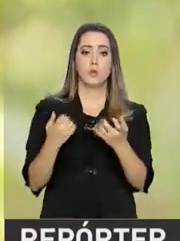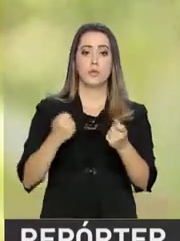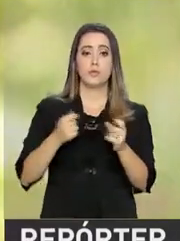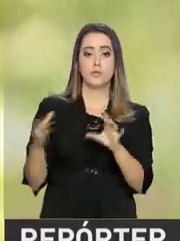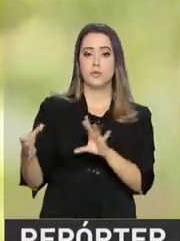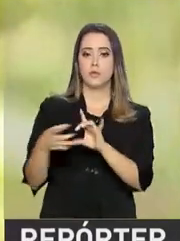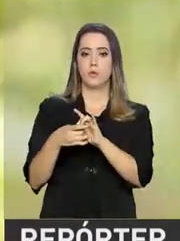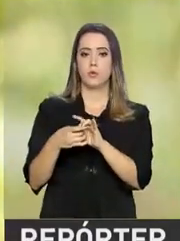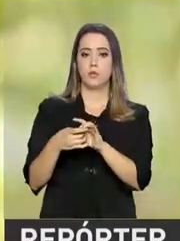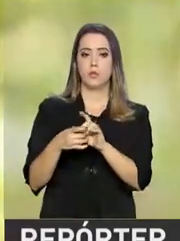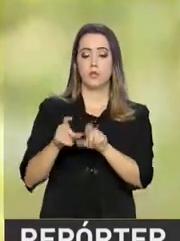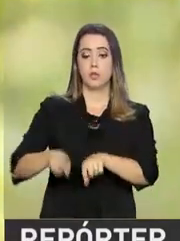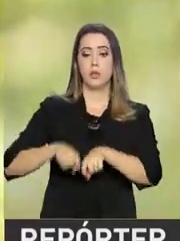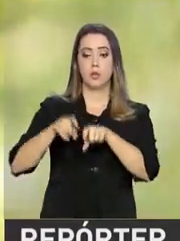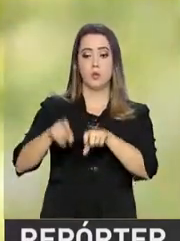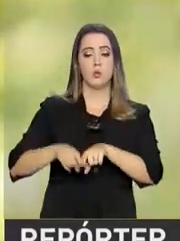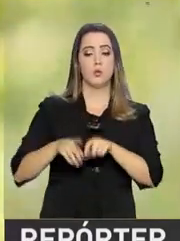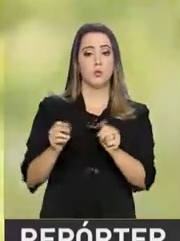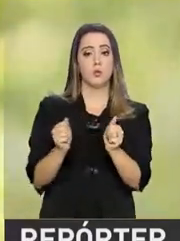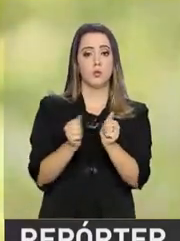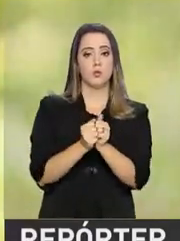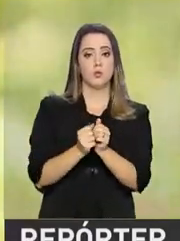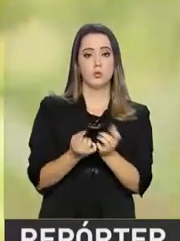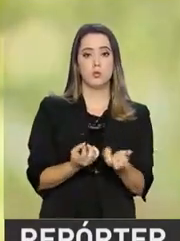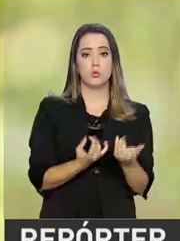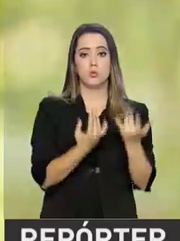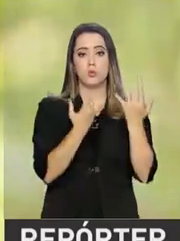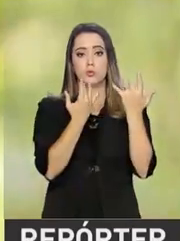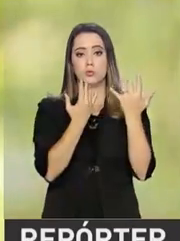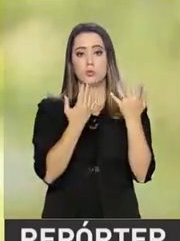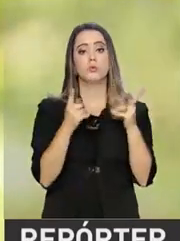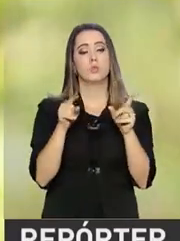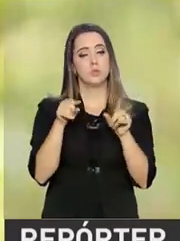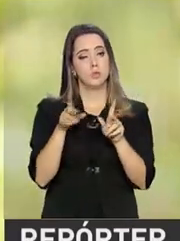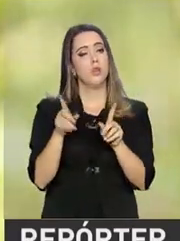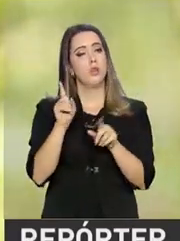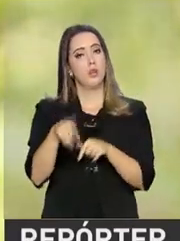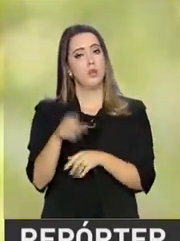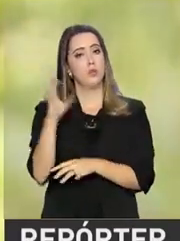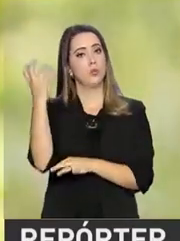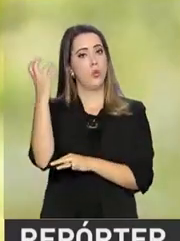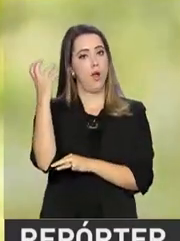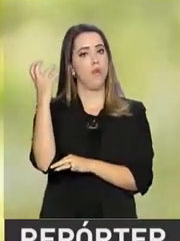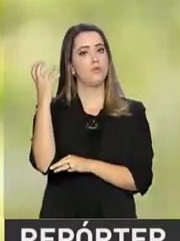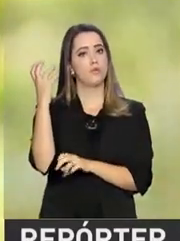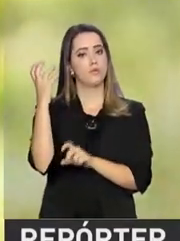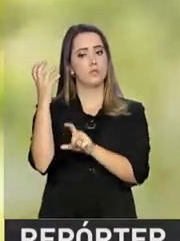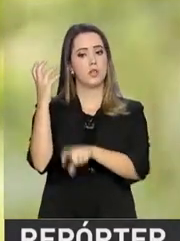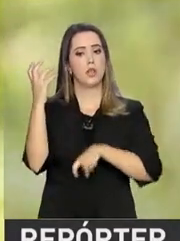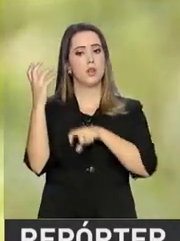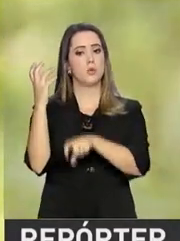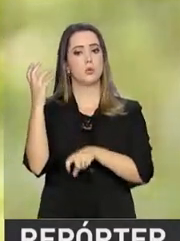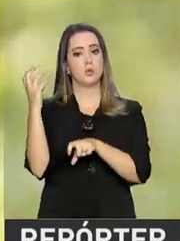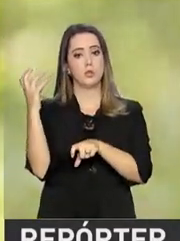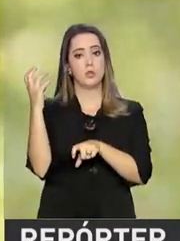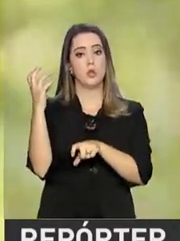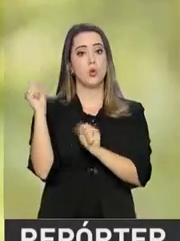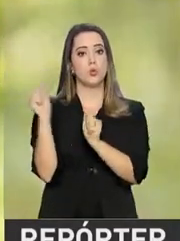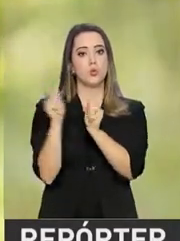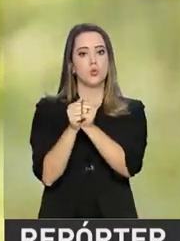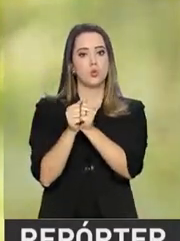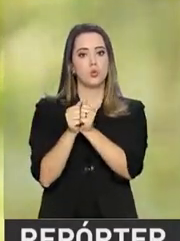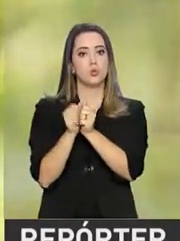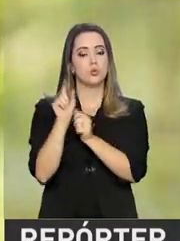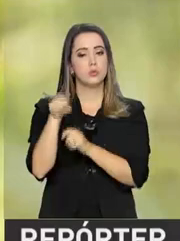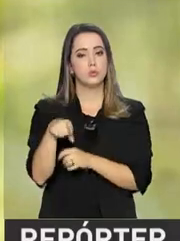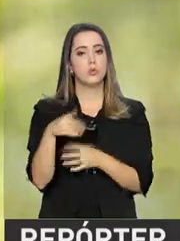espécies com potencial produtivo é um caminho adequado o grande problema que a gente enfrentar e como fazer isso